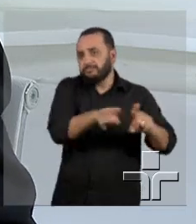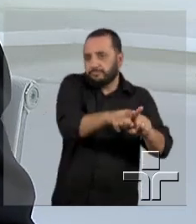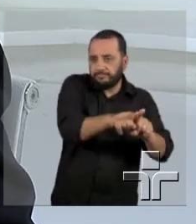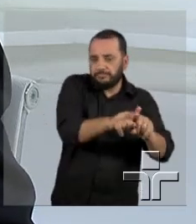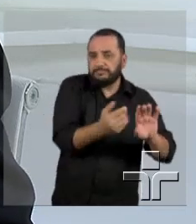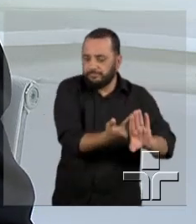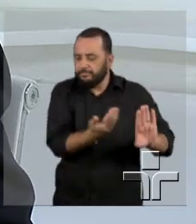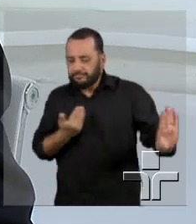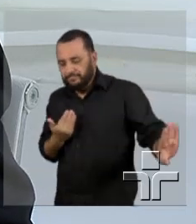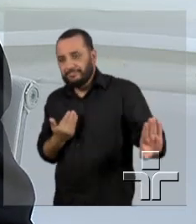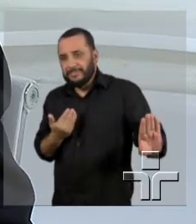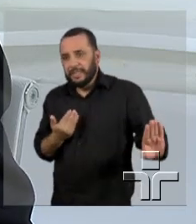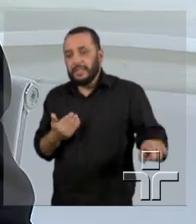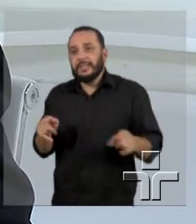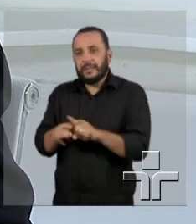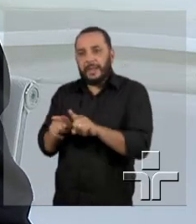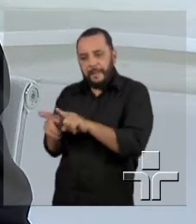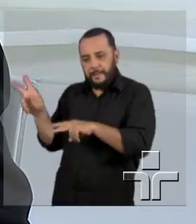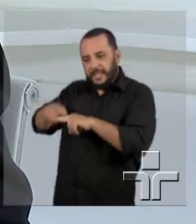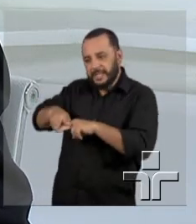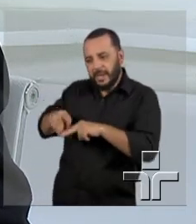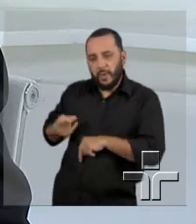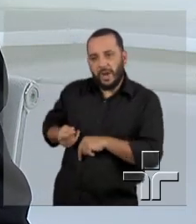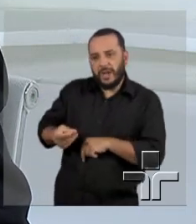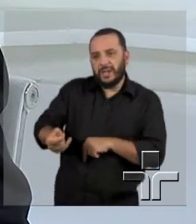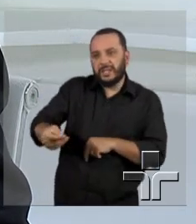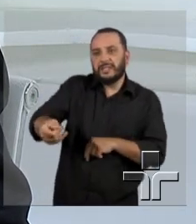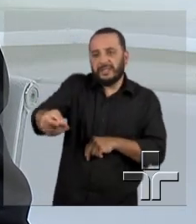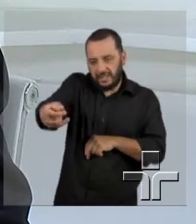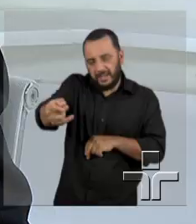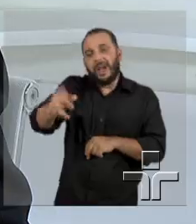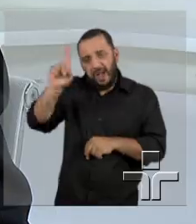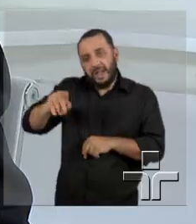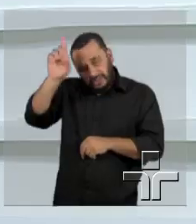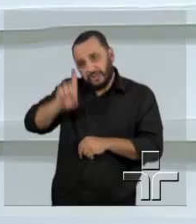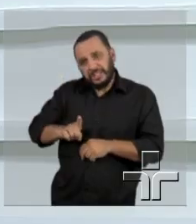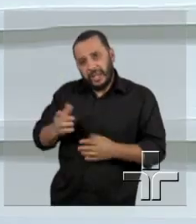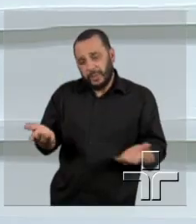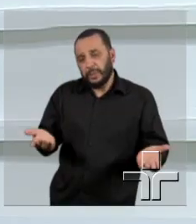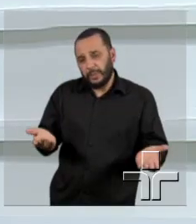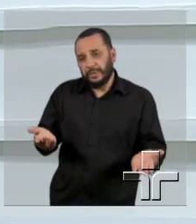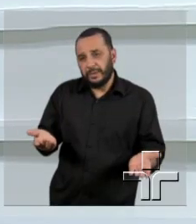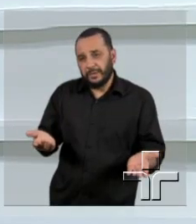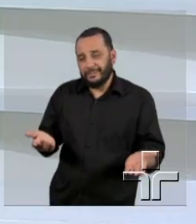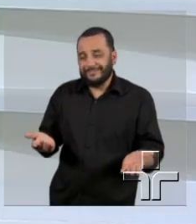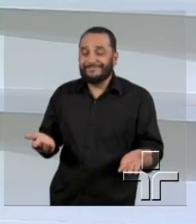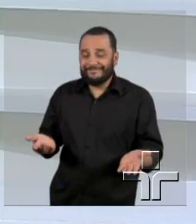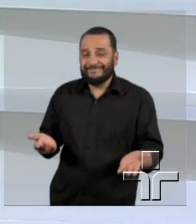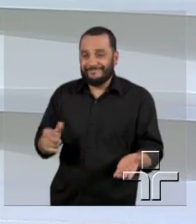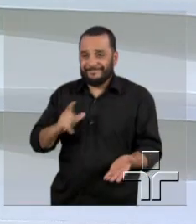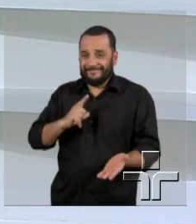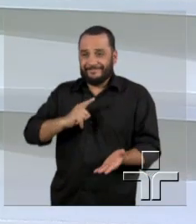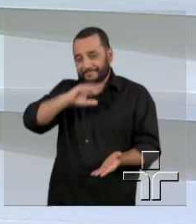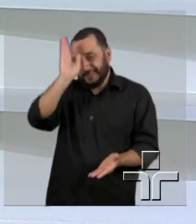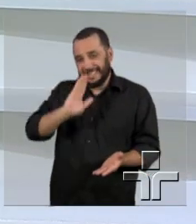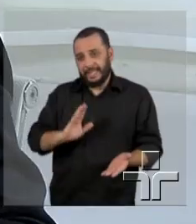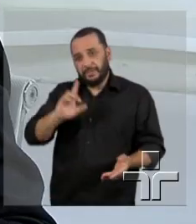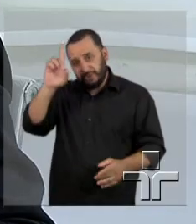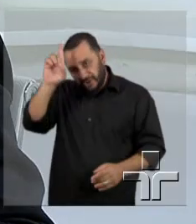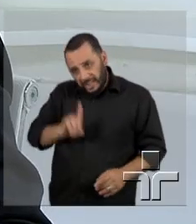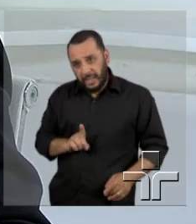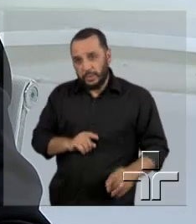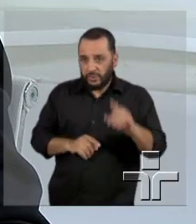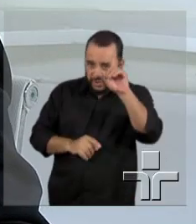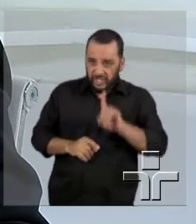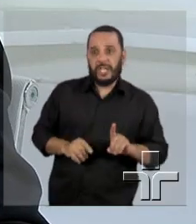direito de não sofrer prisão perpétua, pena de banimento ou coisas assim, isso também é um direito absoluto. Eu acho